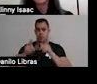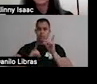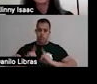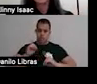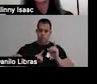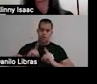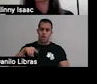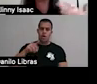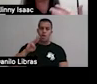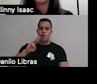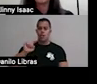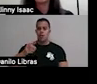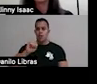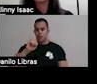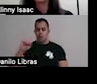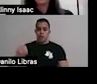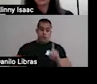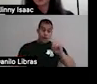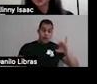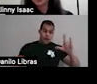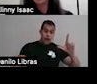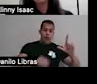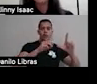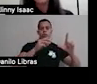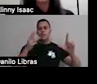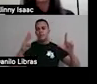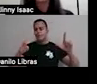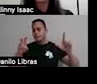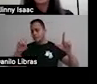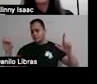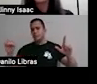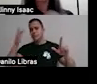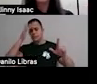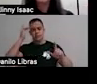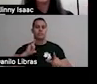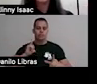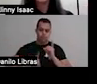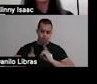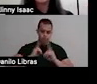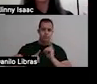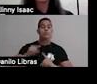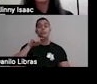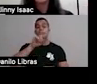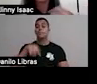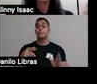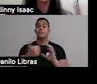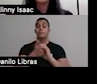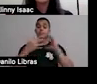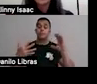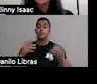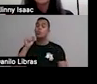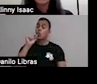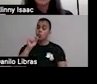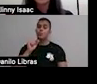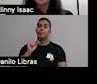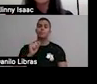de 3.500 pessoas a cada 100 mil, elas têm depressão. E a depressão ela é caracterizada pela